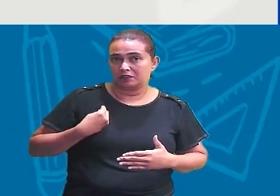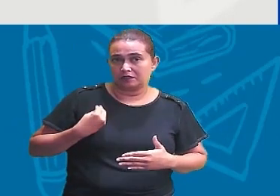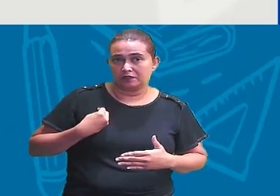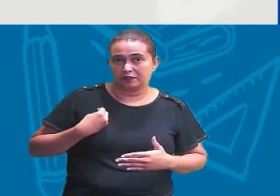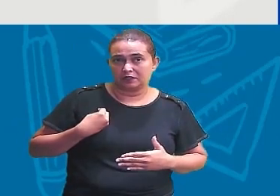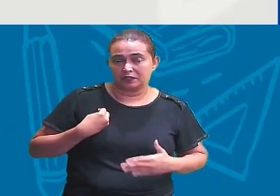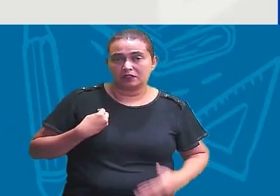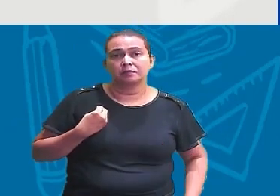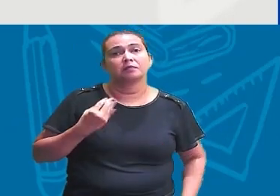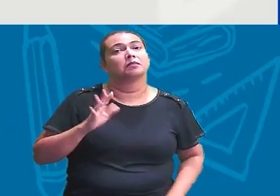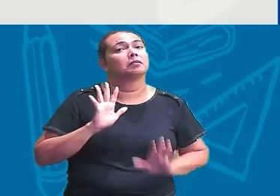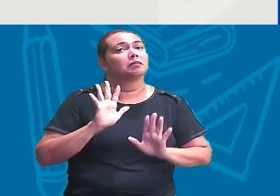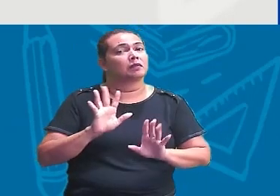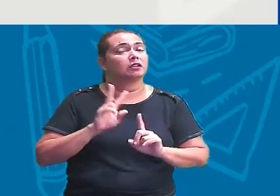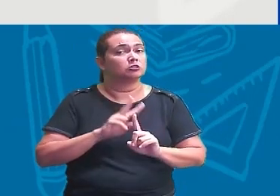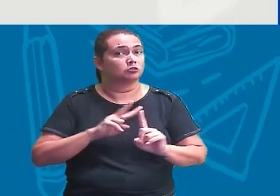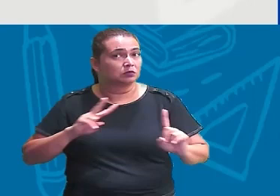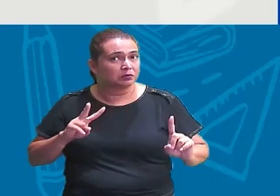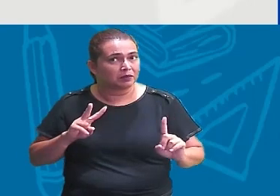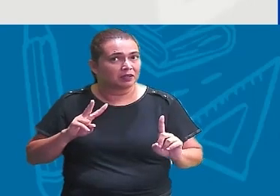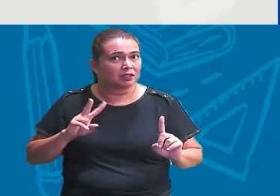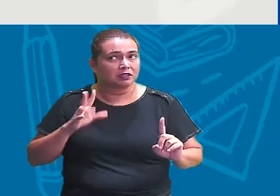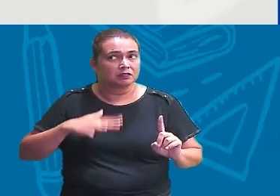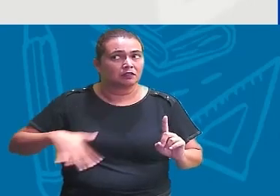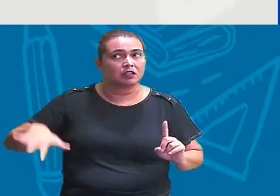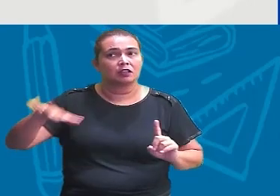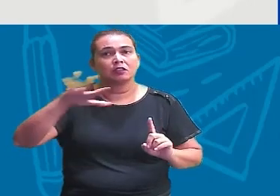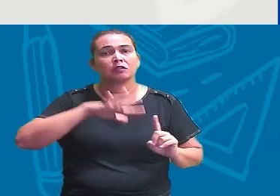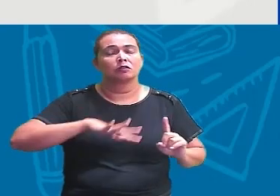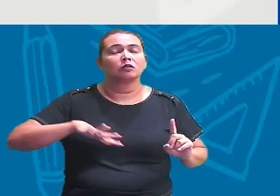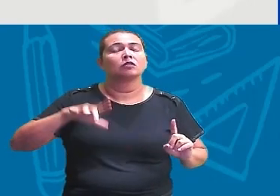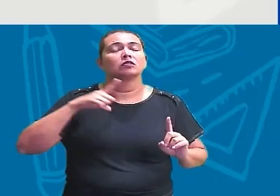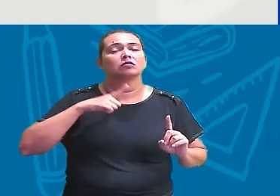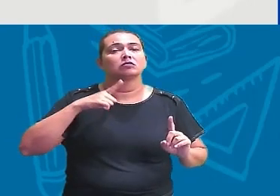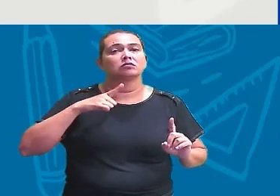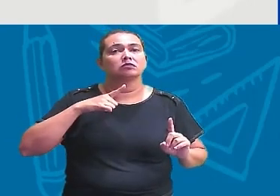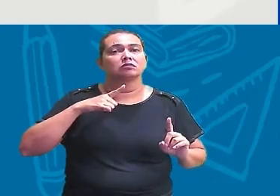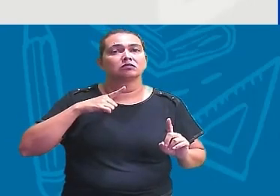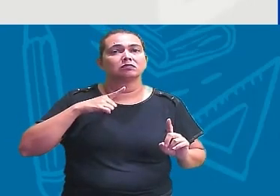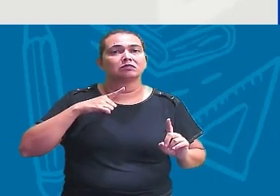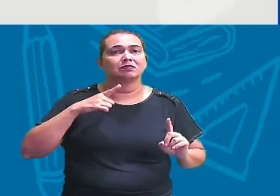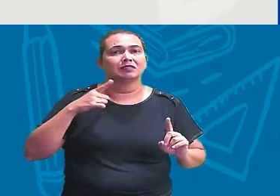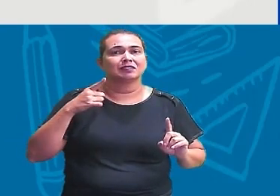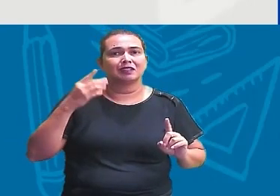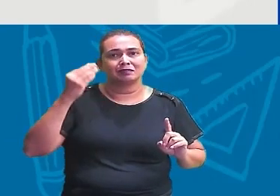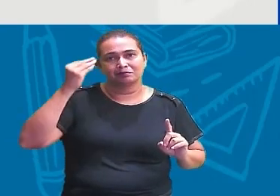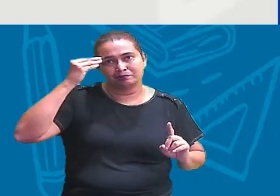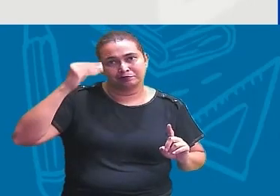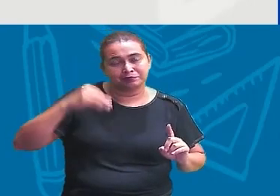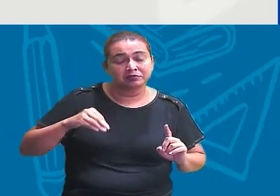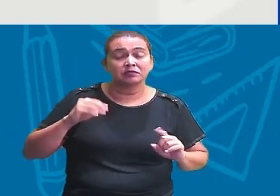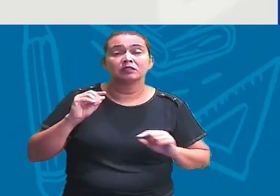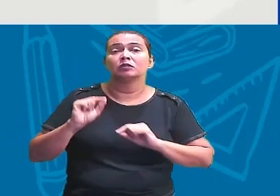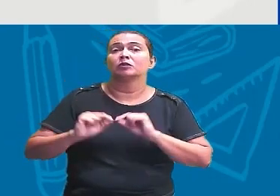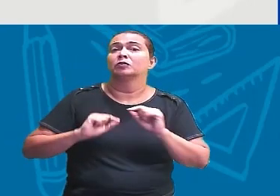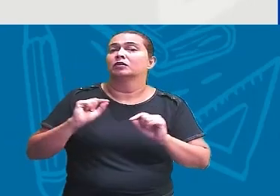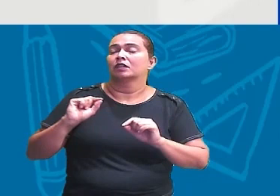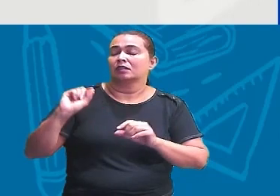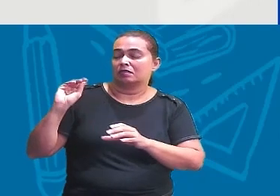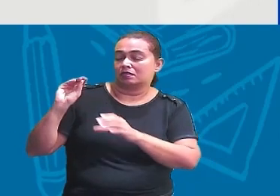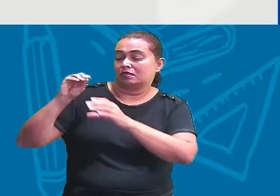essa expectativa ela foi frustrada por conta desse grande conflito, né, que vai acontecer dentro da